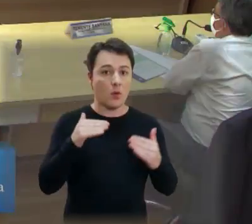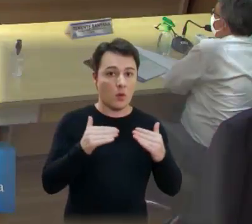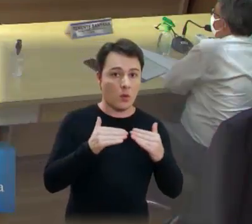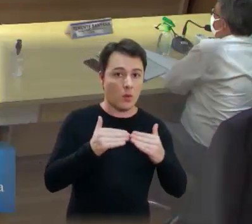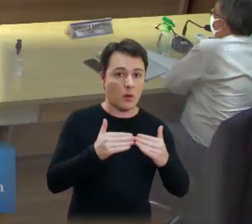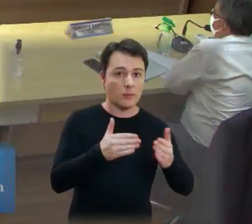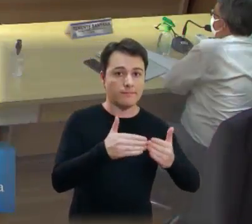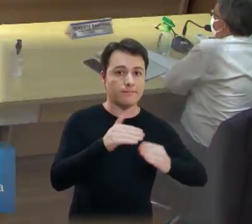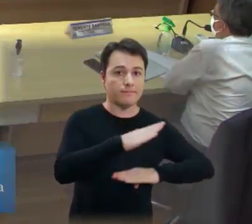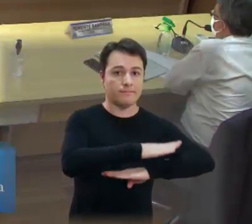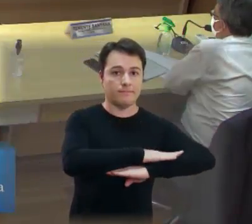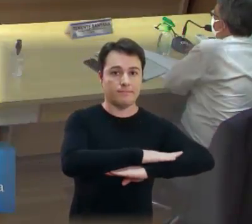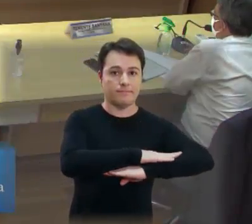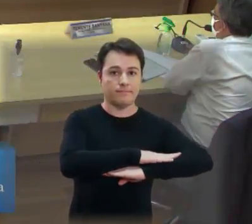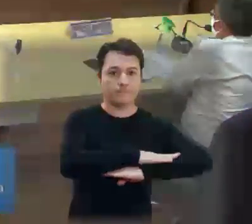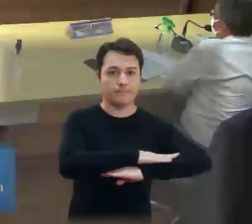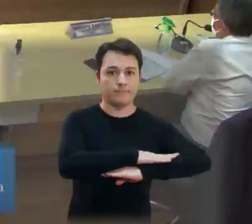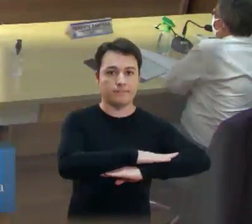favoráveis, permaneçam como estão.